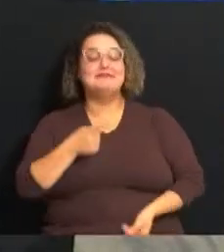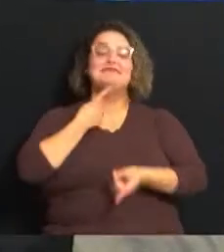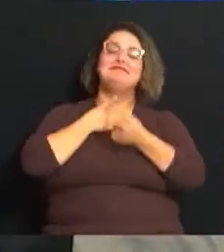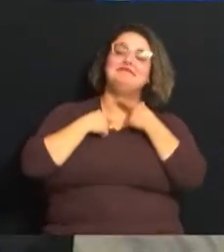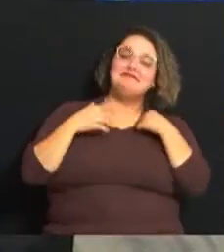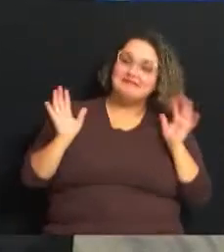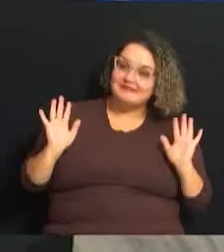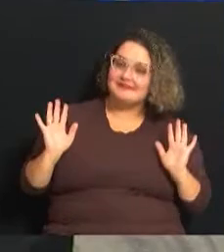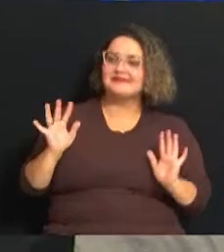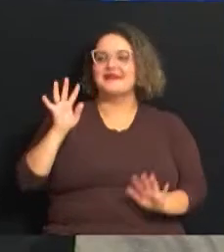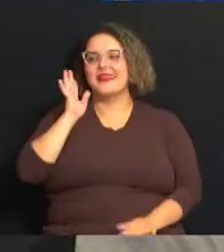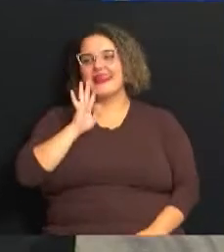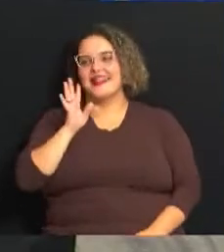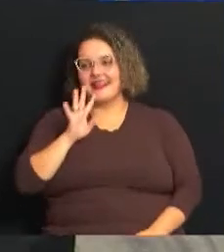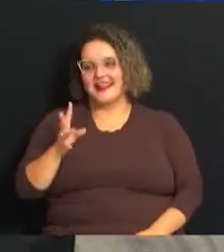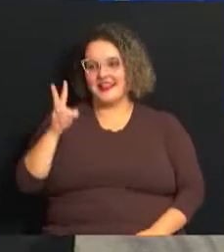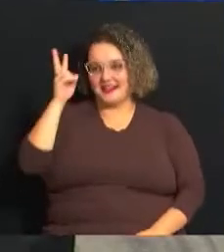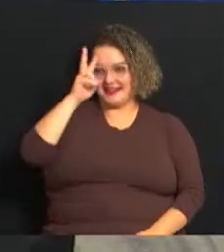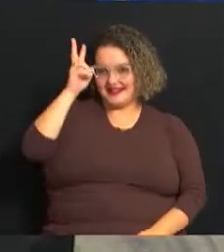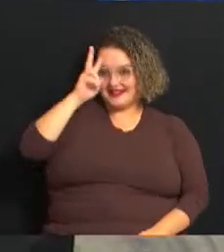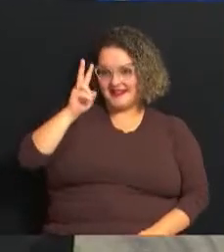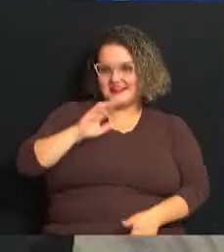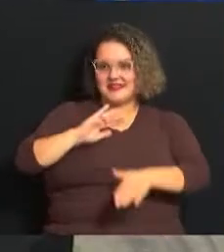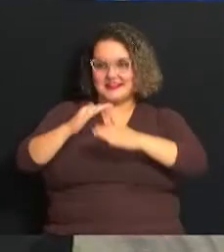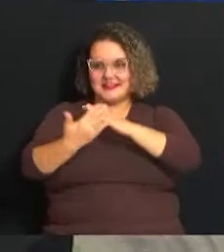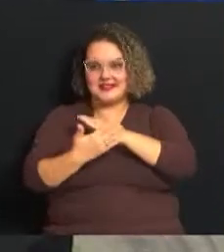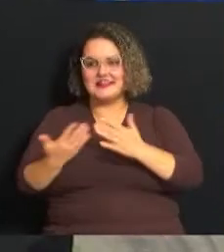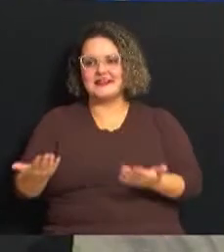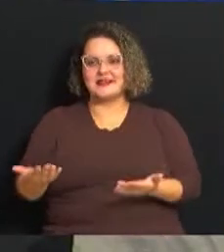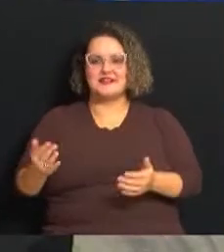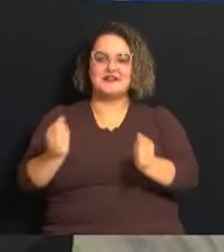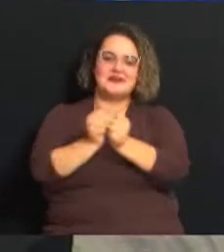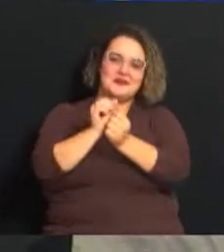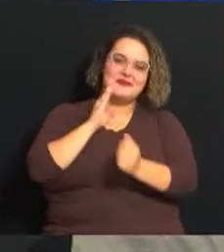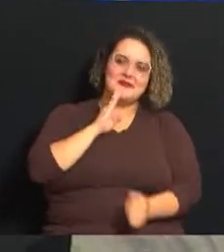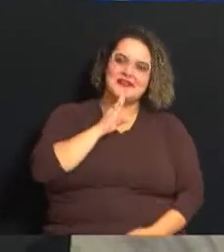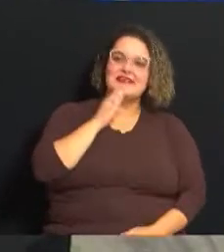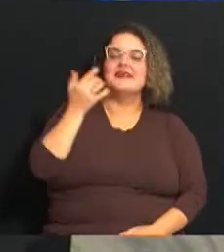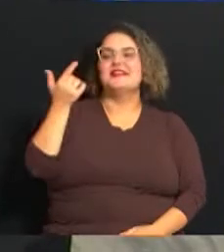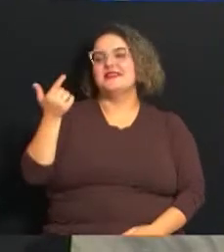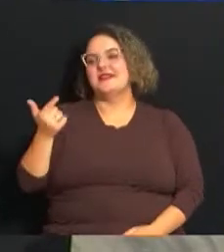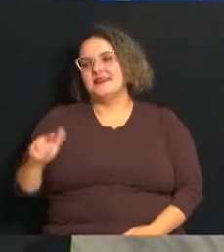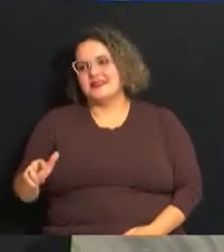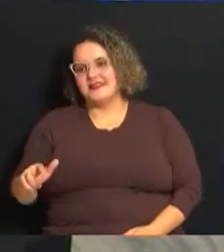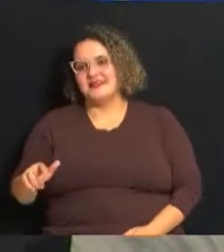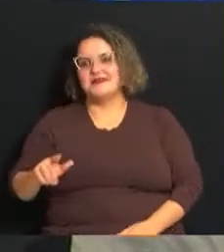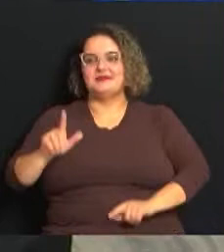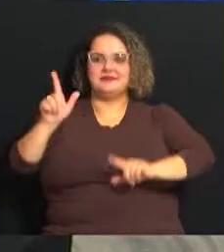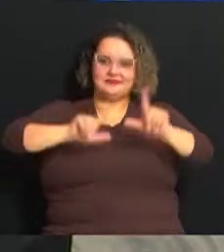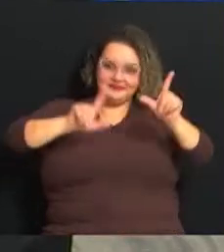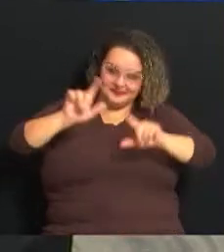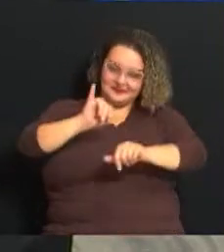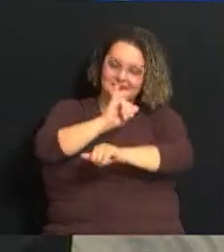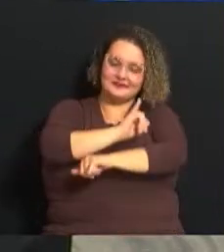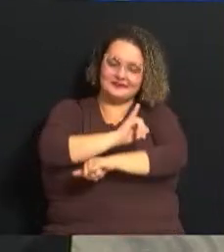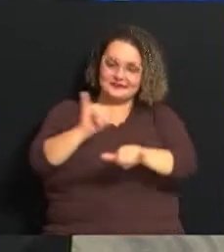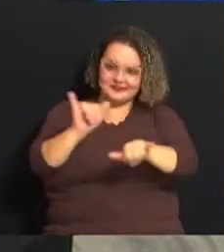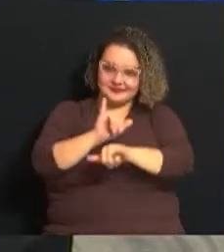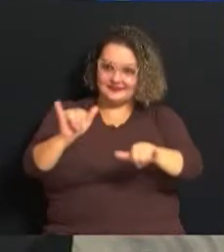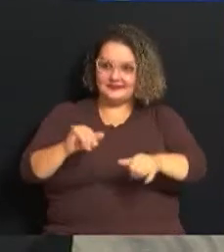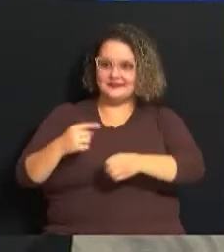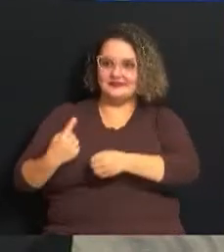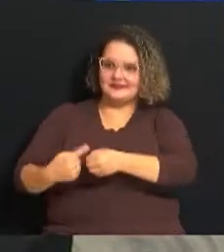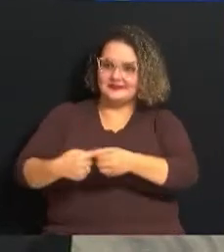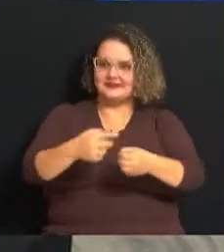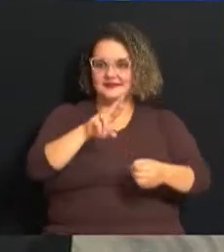muito bacana a história, né, do bairro com o bar. E agora a gente continua o nosso telejornal com as notícias da metrópole de Campinas.